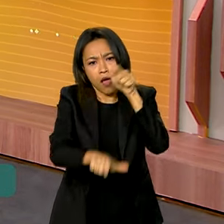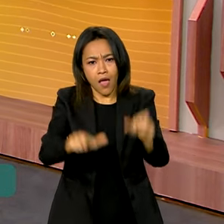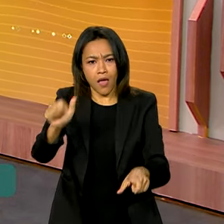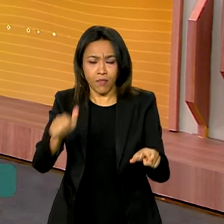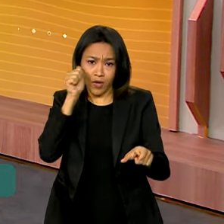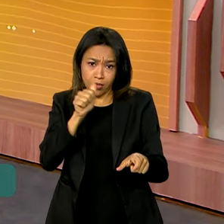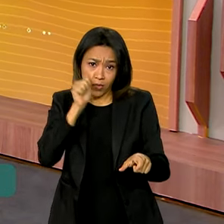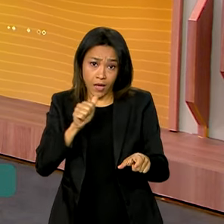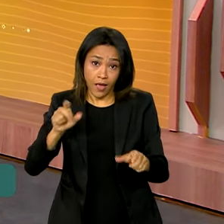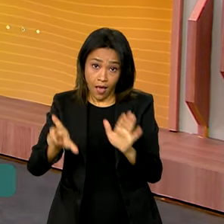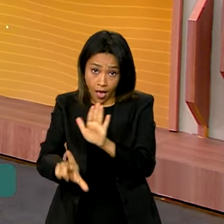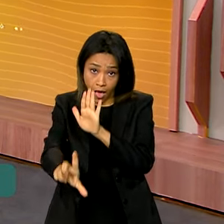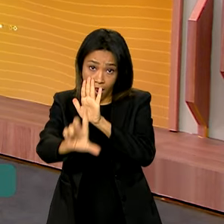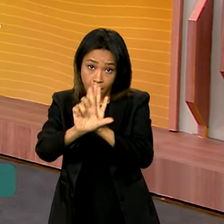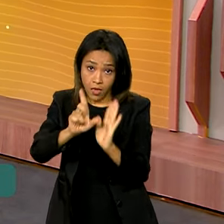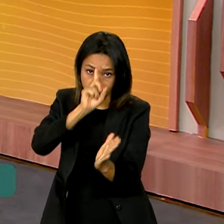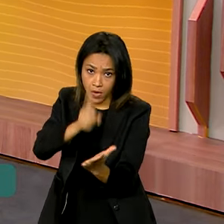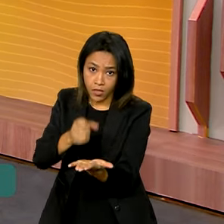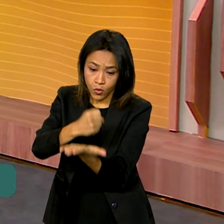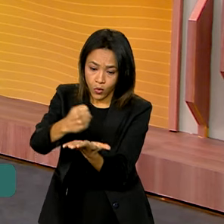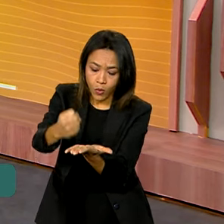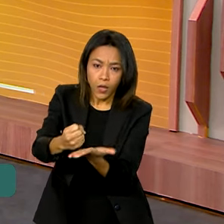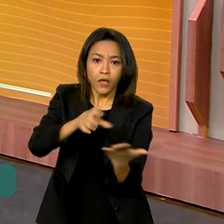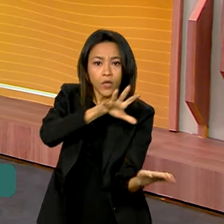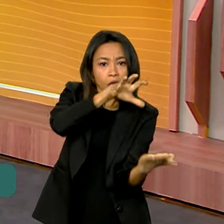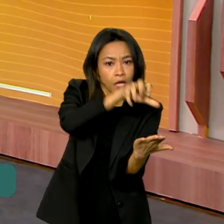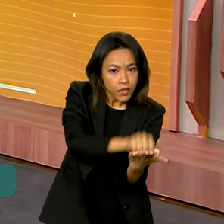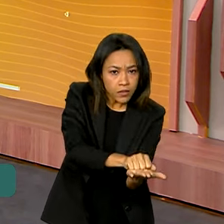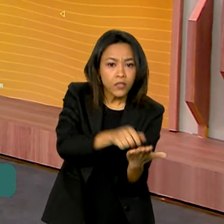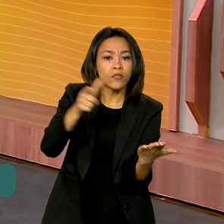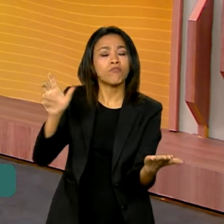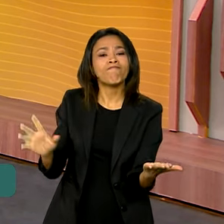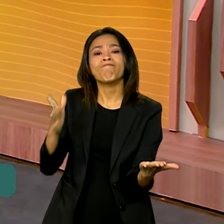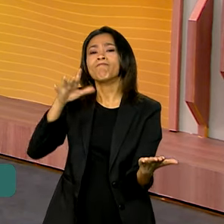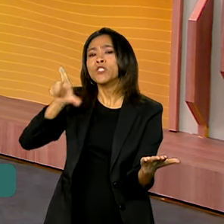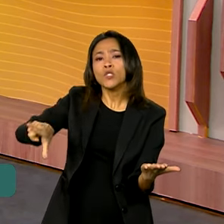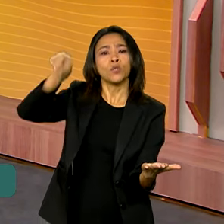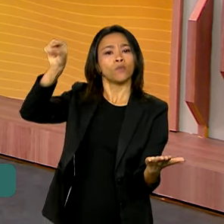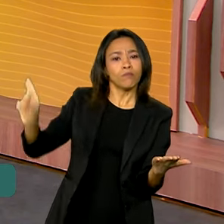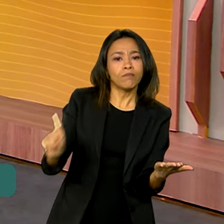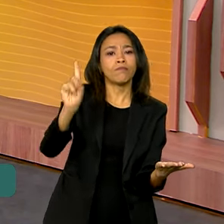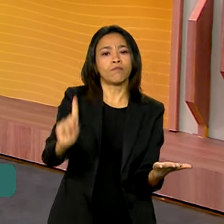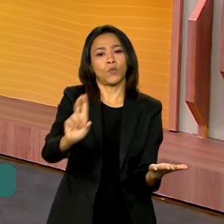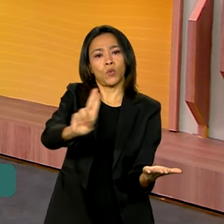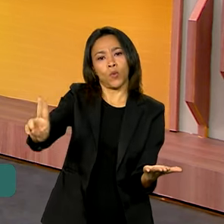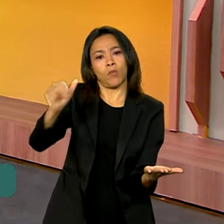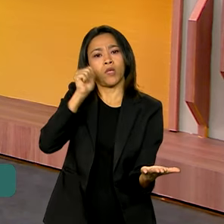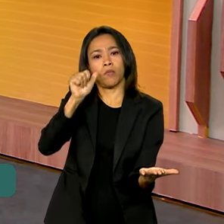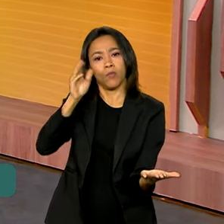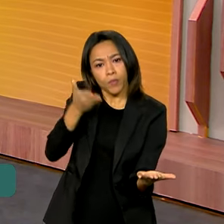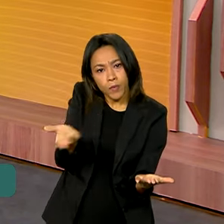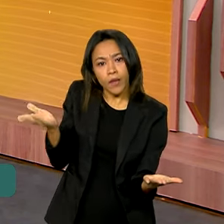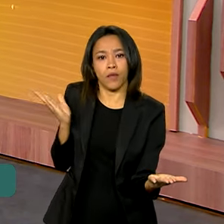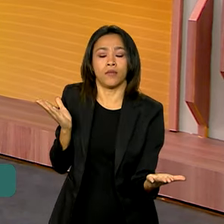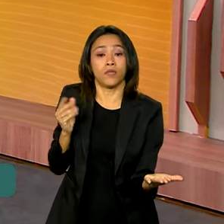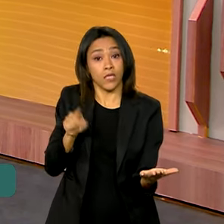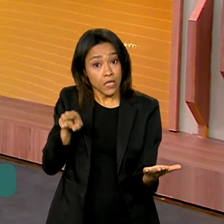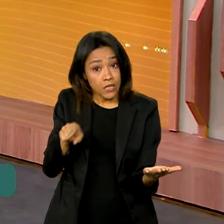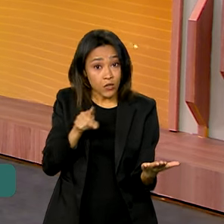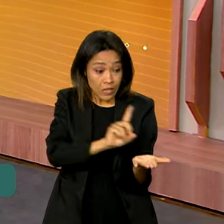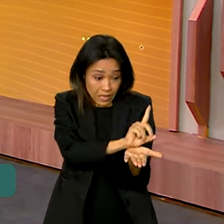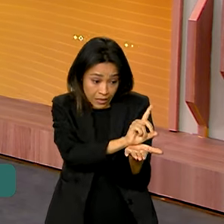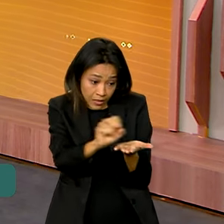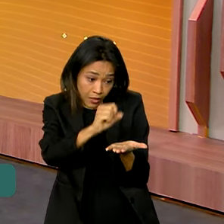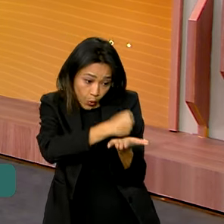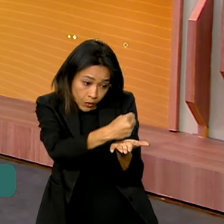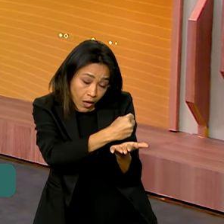determina que os contratos e os registros sejam formalizados preferencialmente em nome delas. Com isso, a cada 100 contratos do